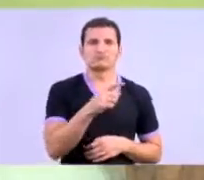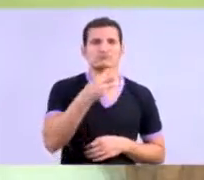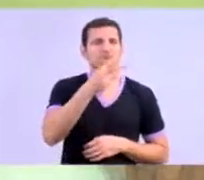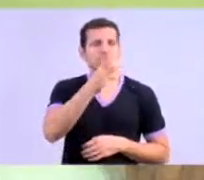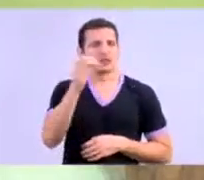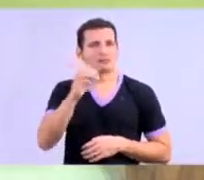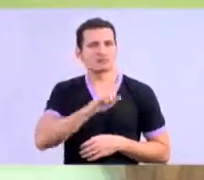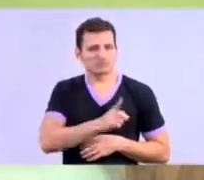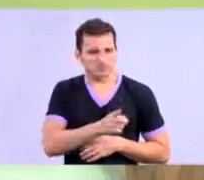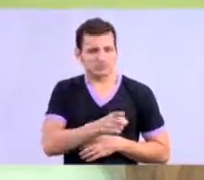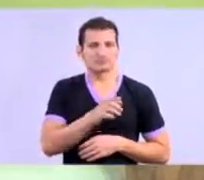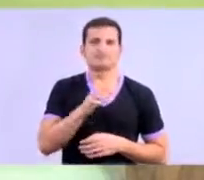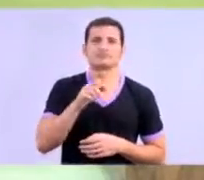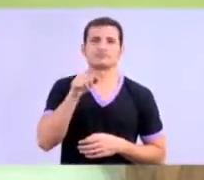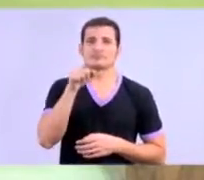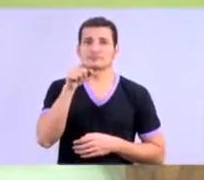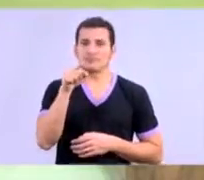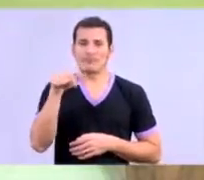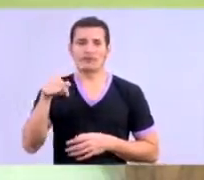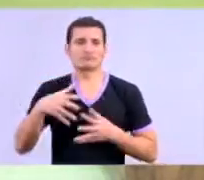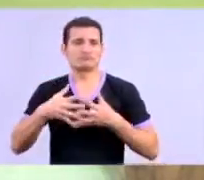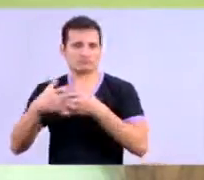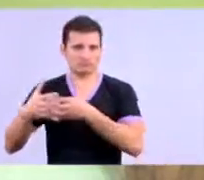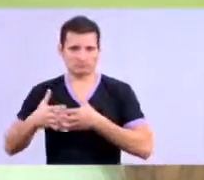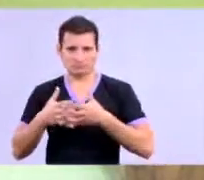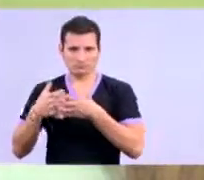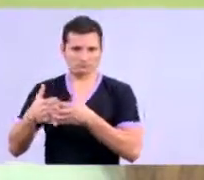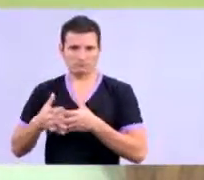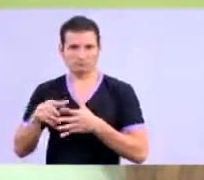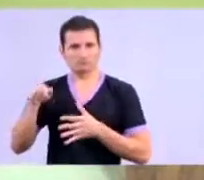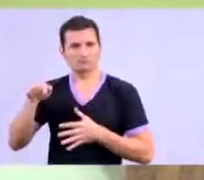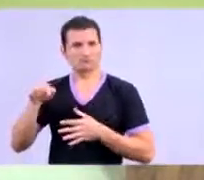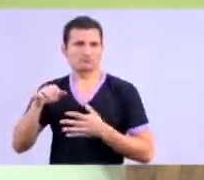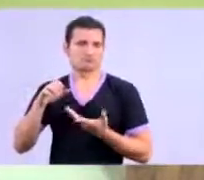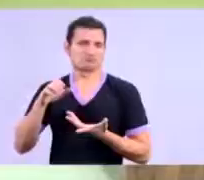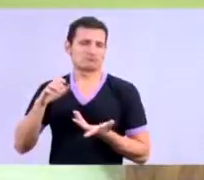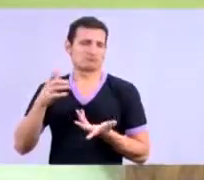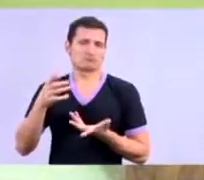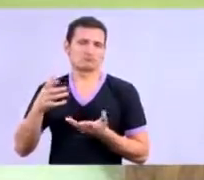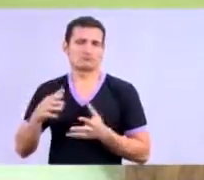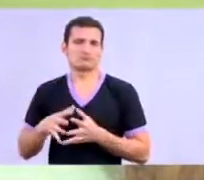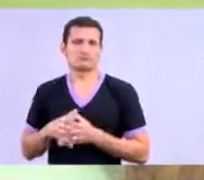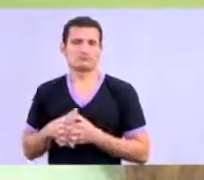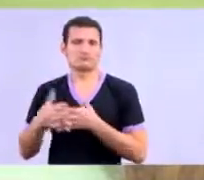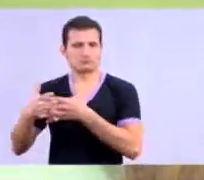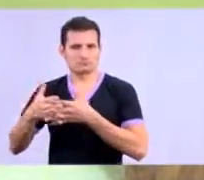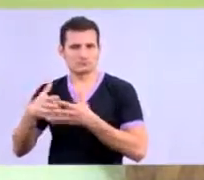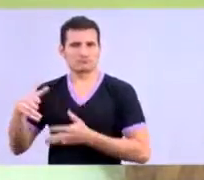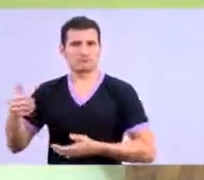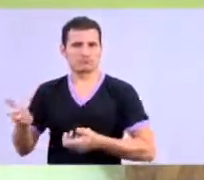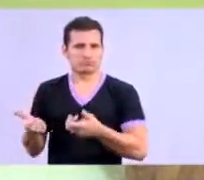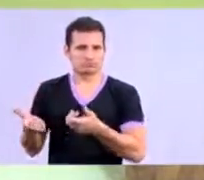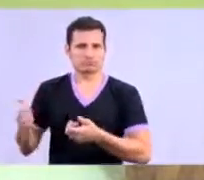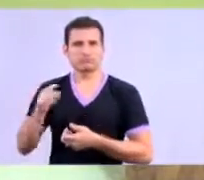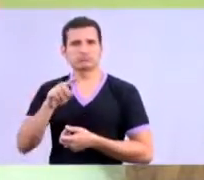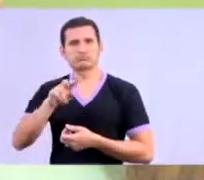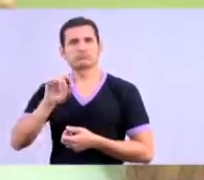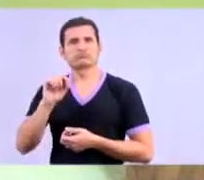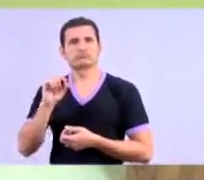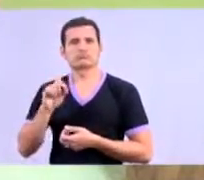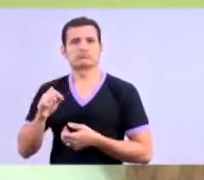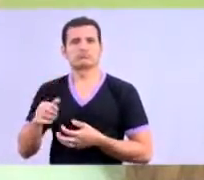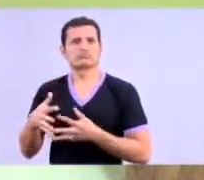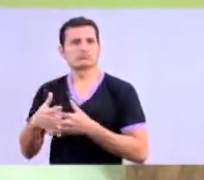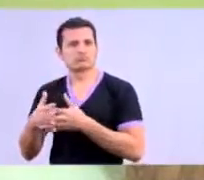numa carreta, né? Num Scania, num Fenemê aí, você vai, você vai andar no máximo